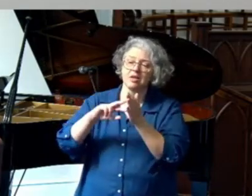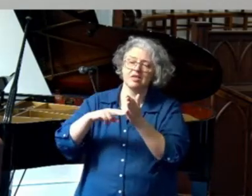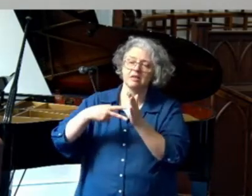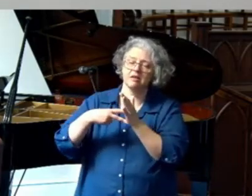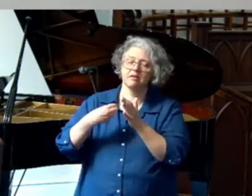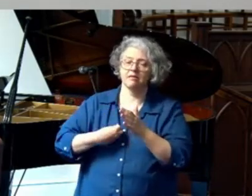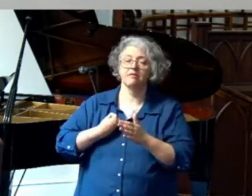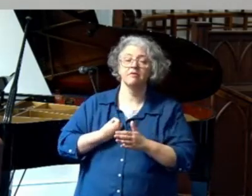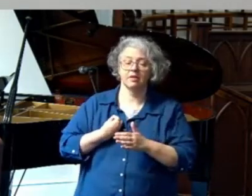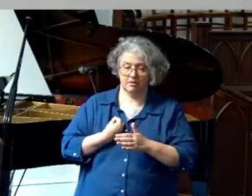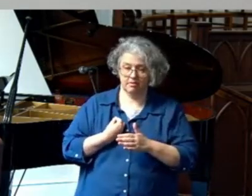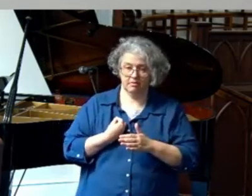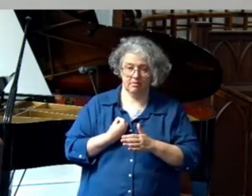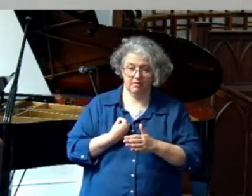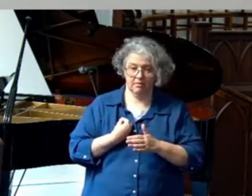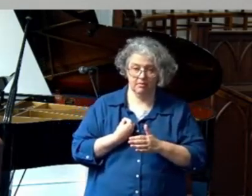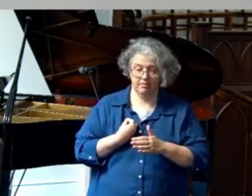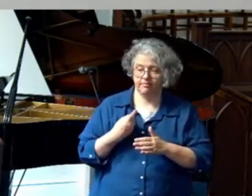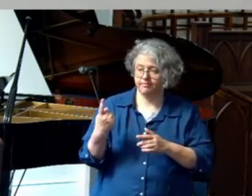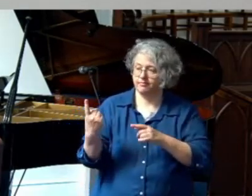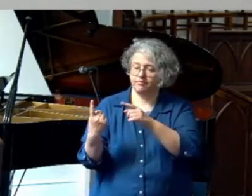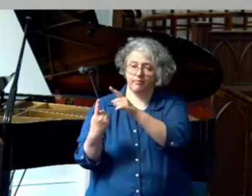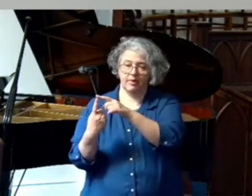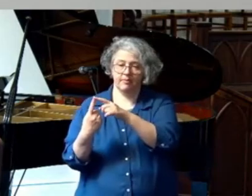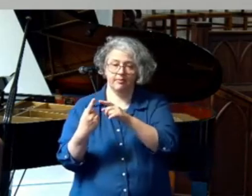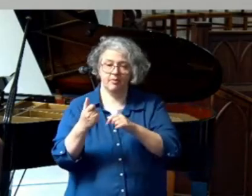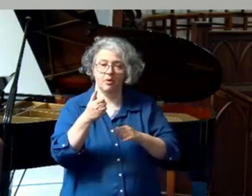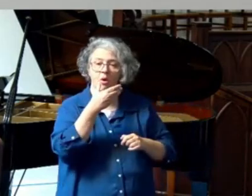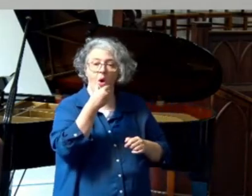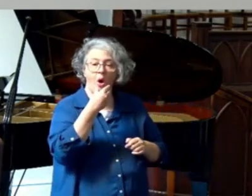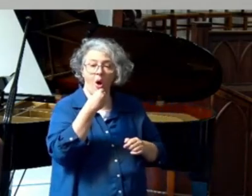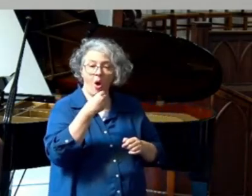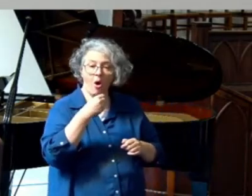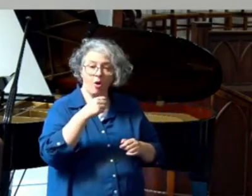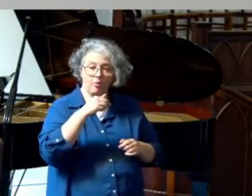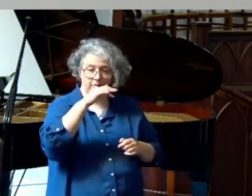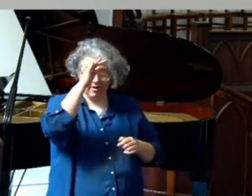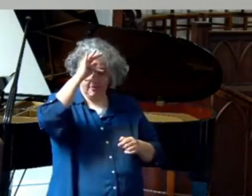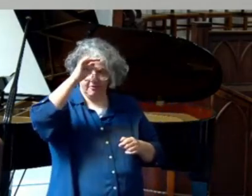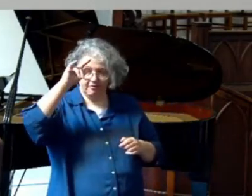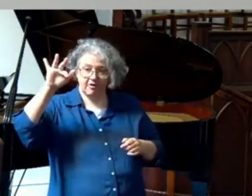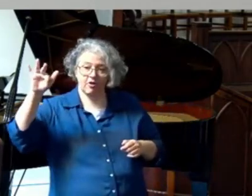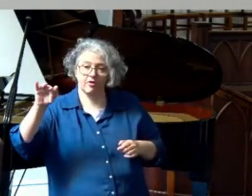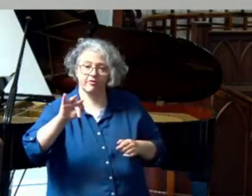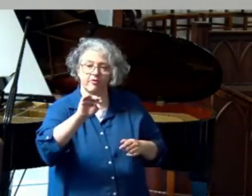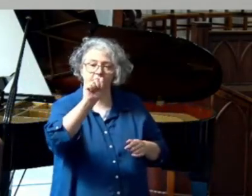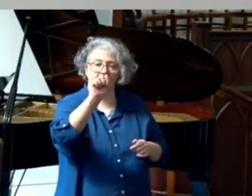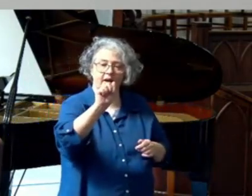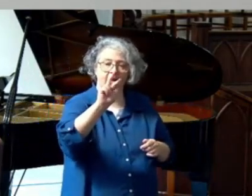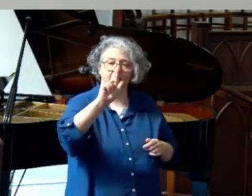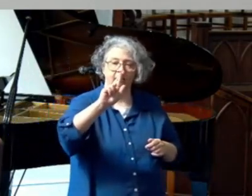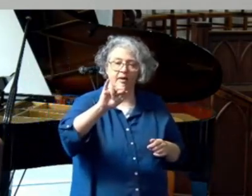tá? Uma delas é Aristóteles. Vocês sabem, Aristóteles é um filósofo grego. E lhe foi